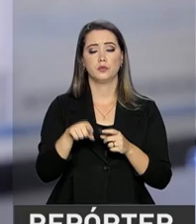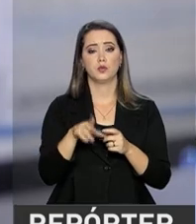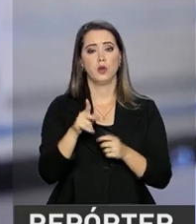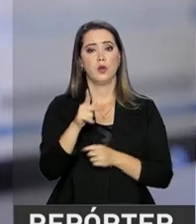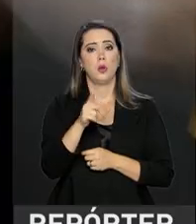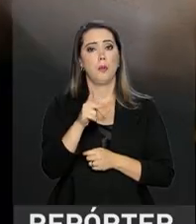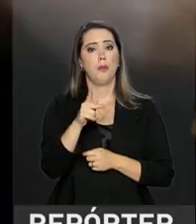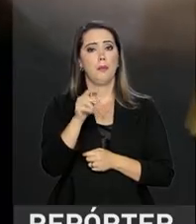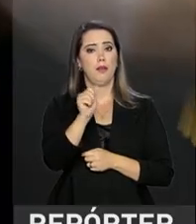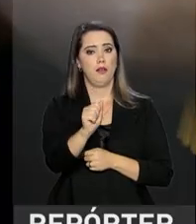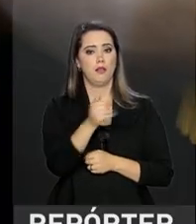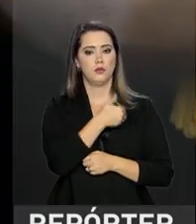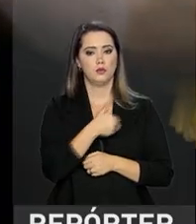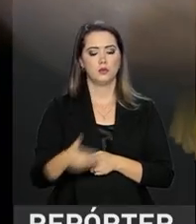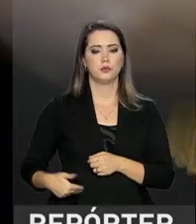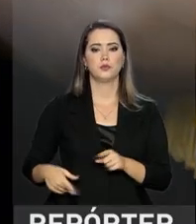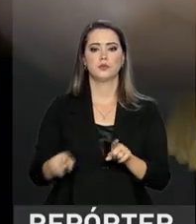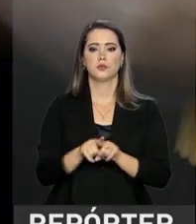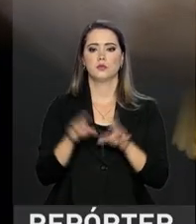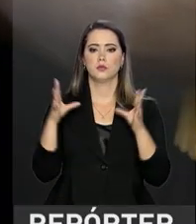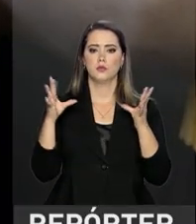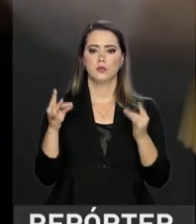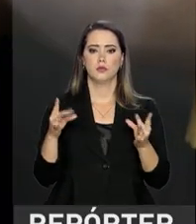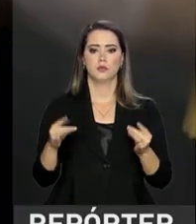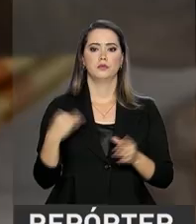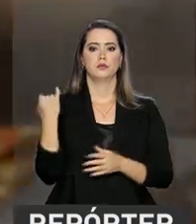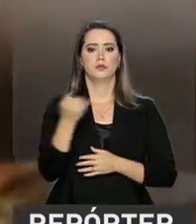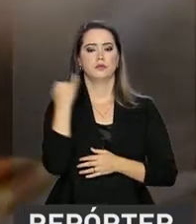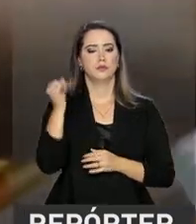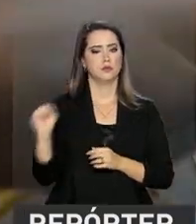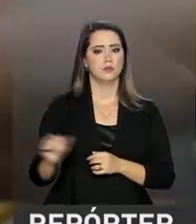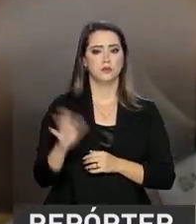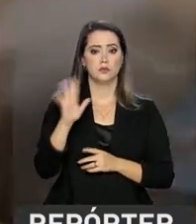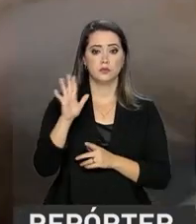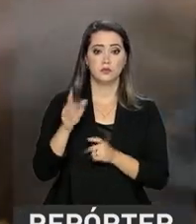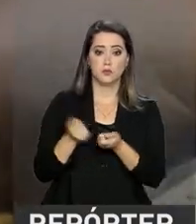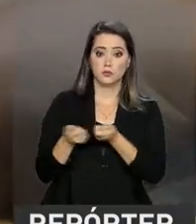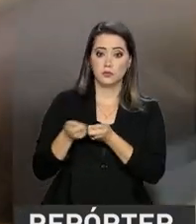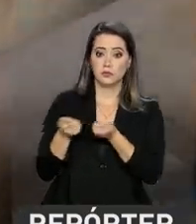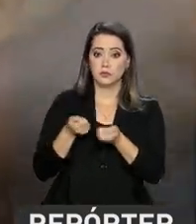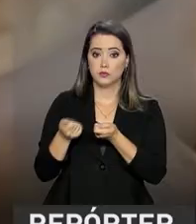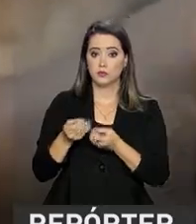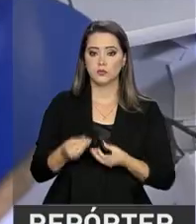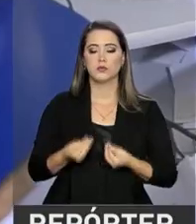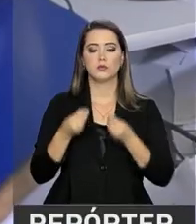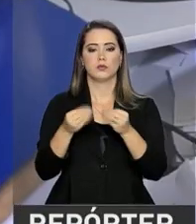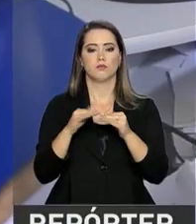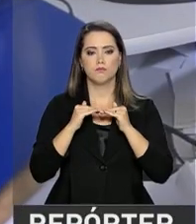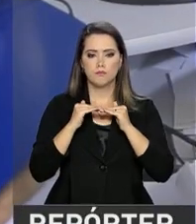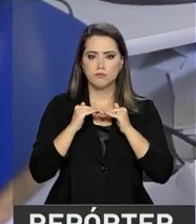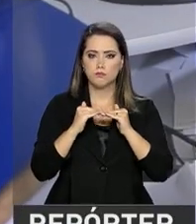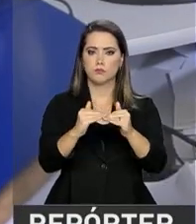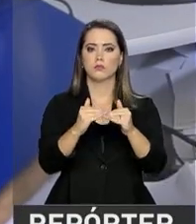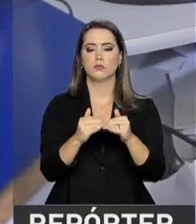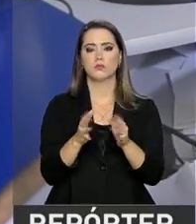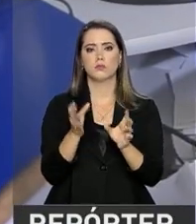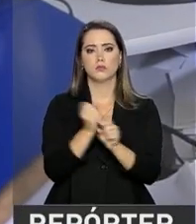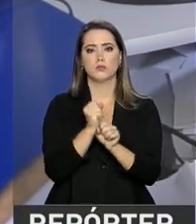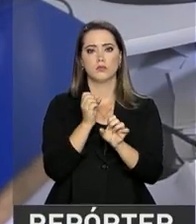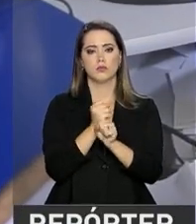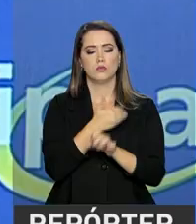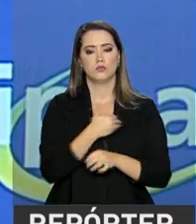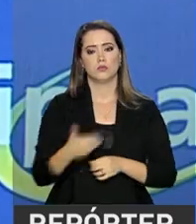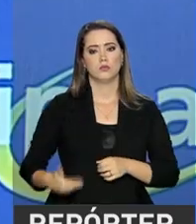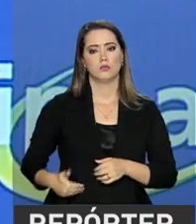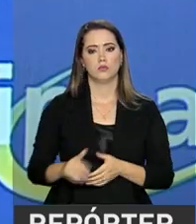do governo, também destaca a importância de manter a inflação sob controle e garantir a estabilidade das contas